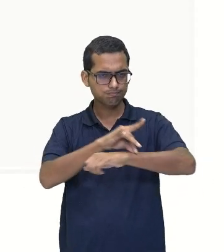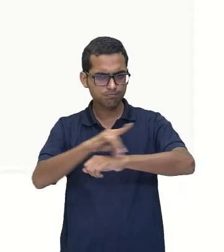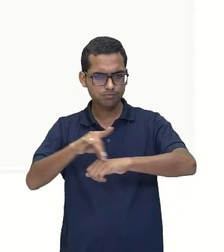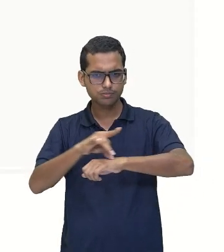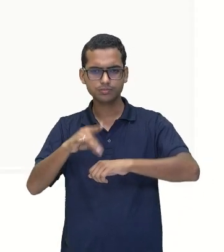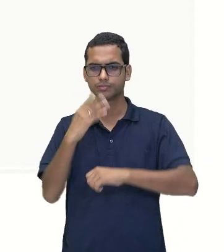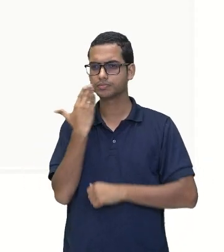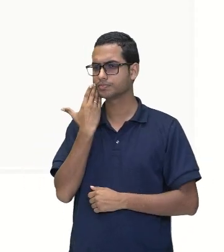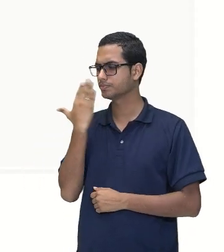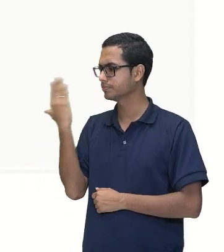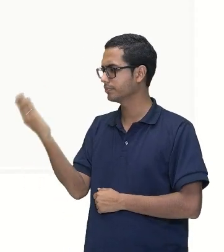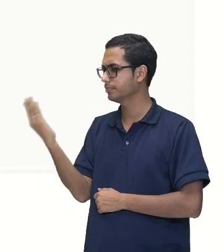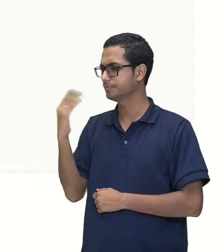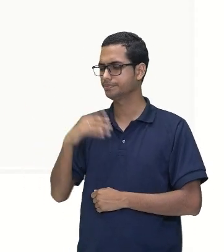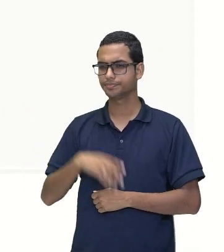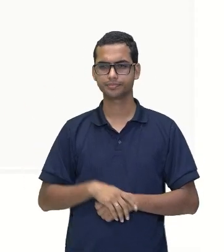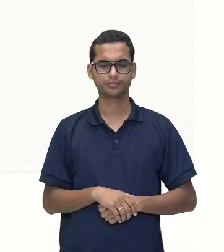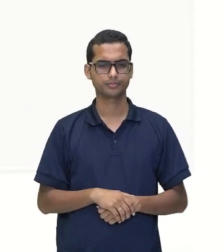Ó.